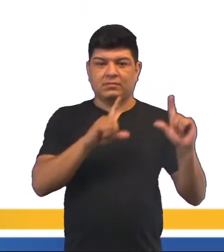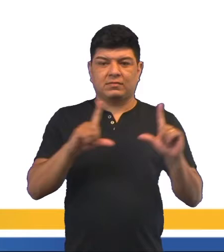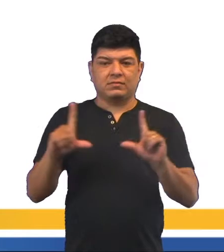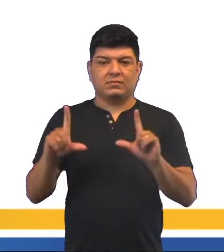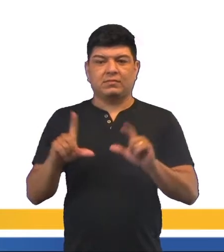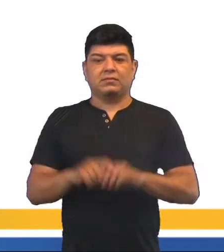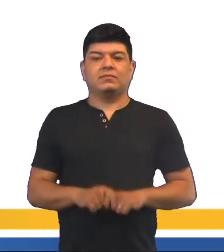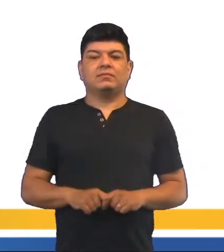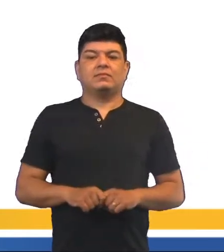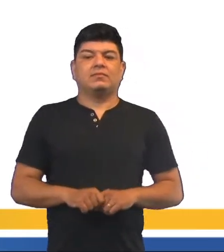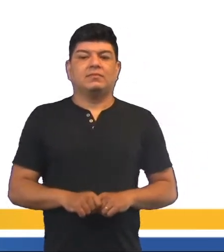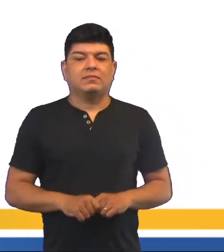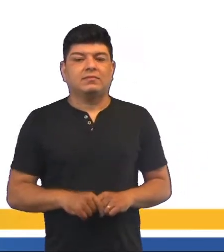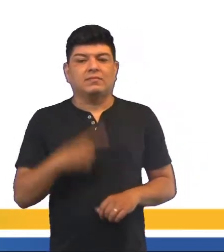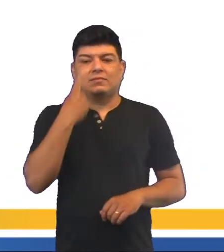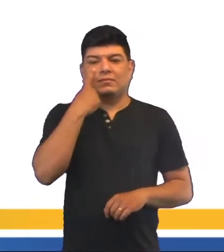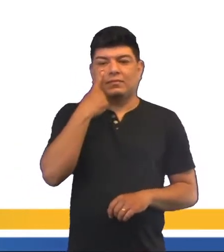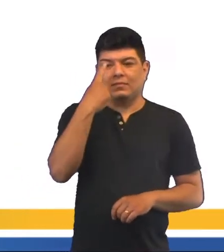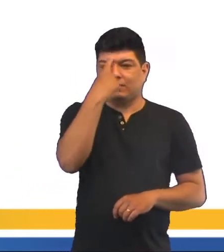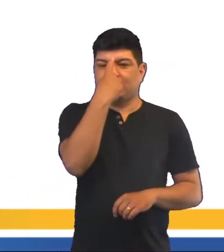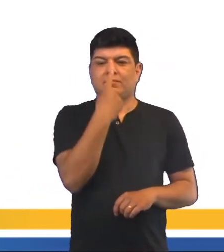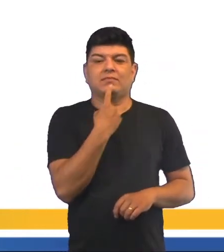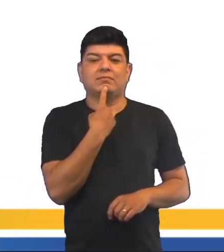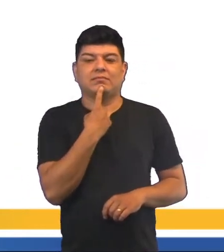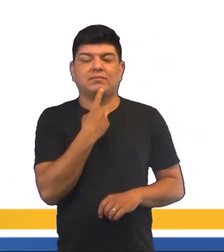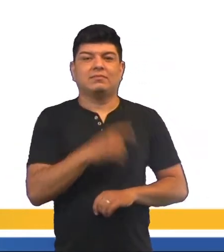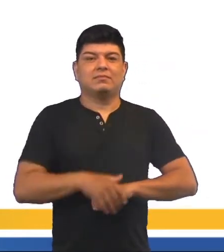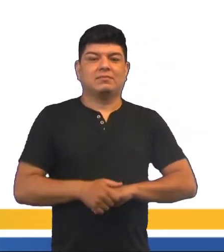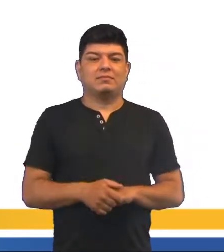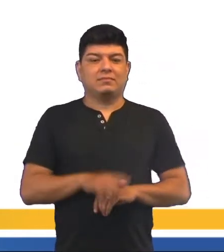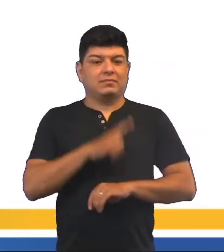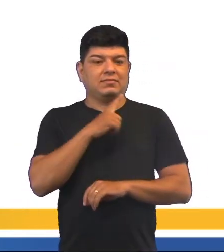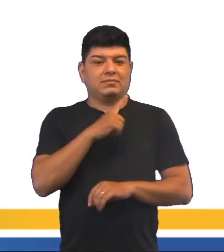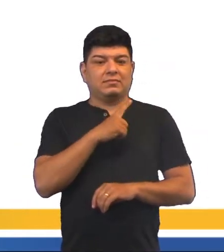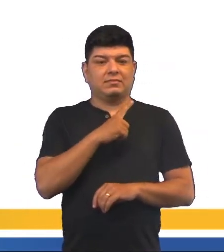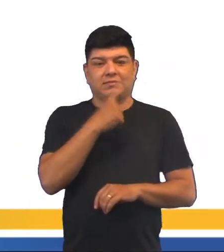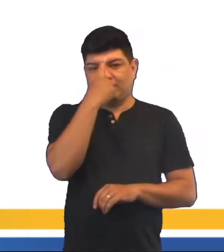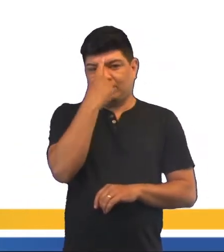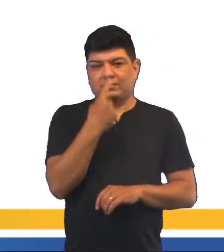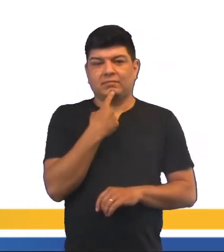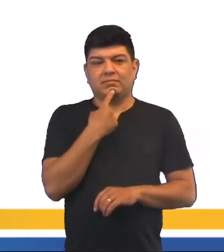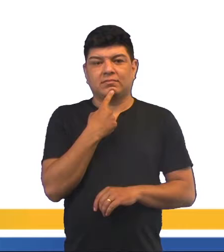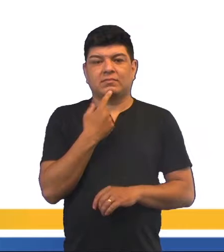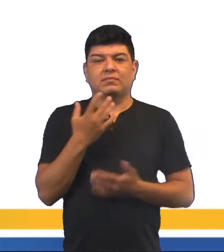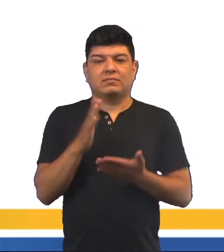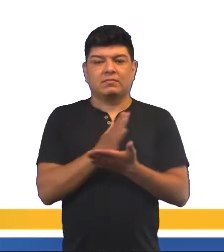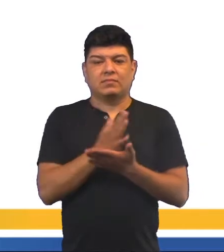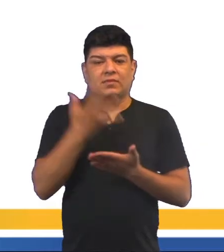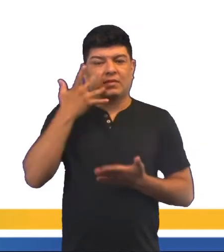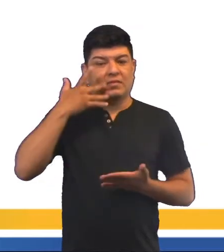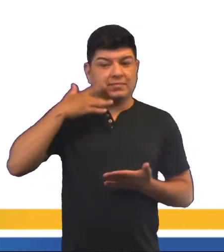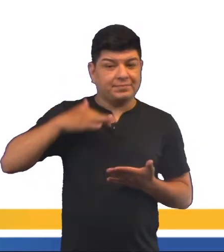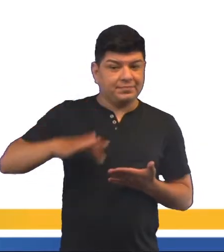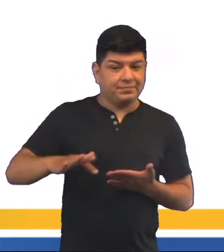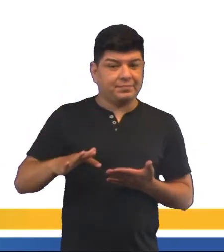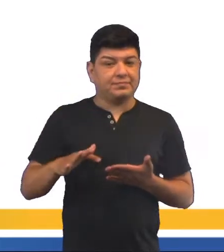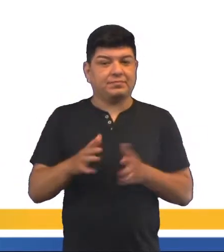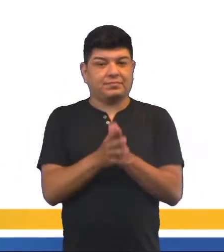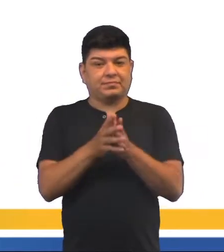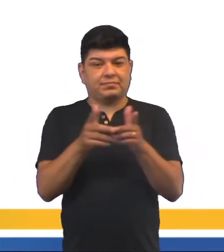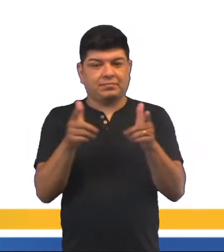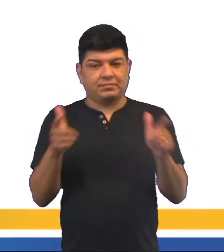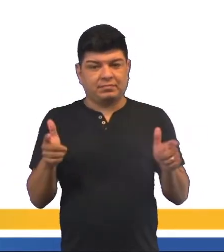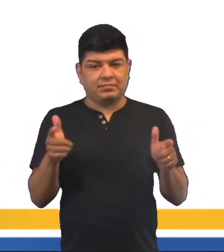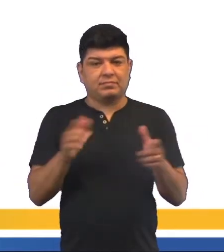telinha. Observe a figura. Nós temos aí essa figura, algumas crianças resolveram